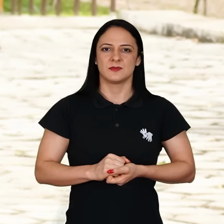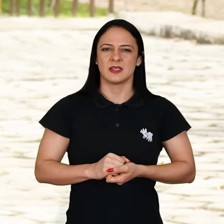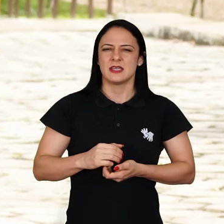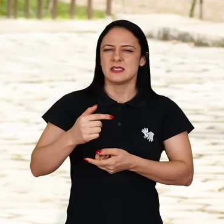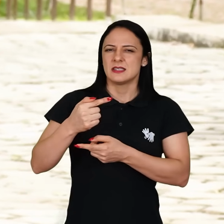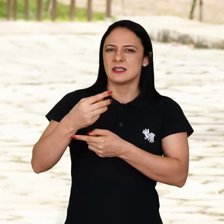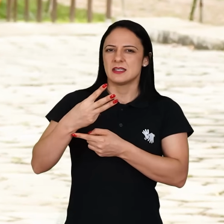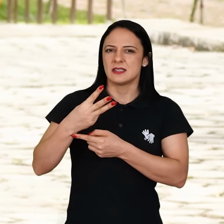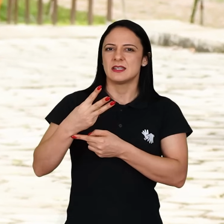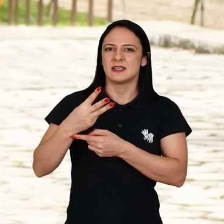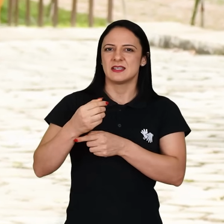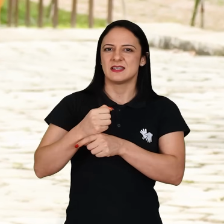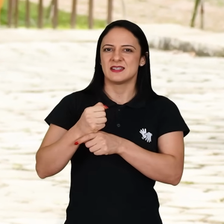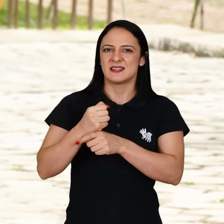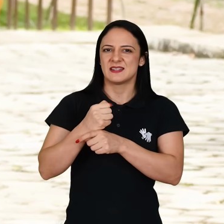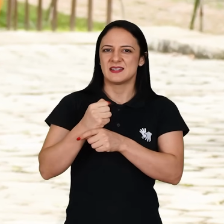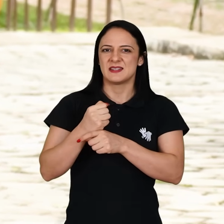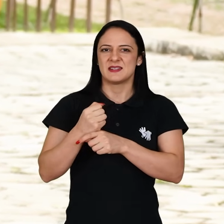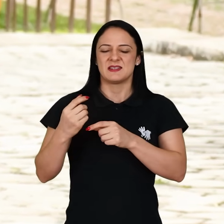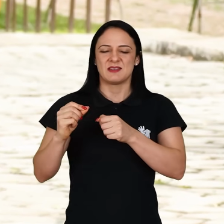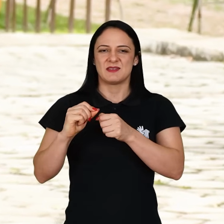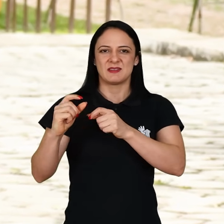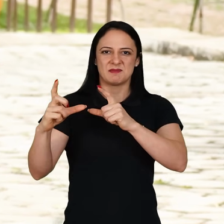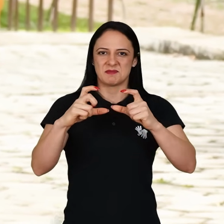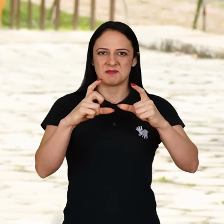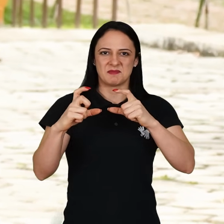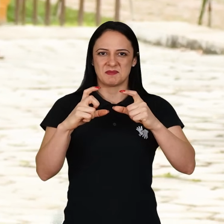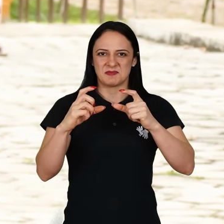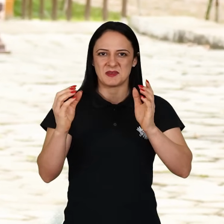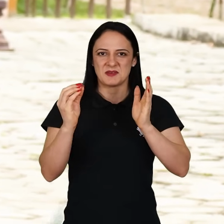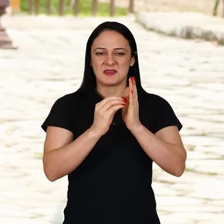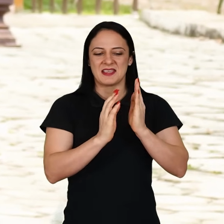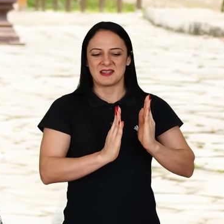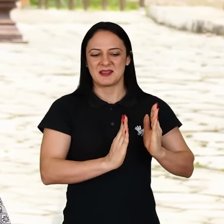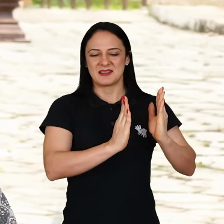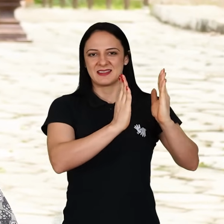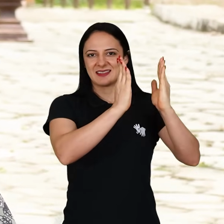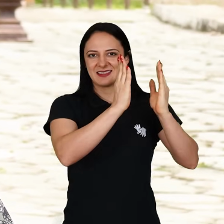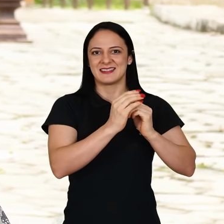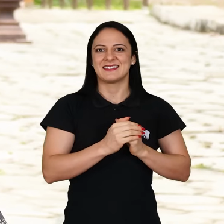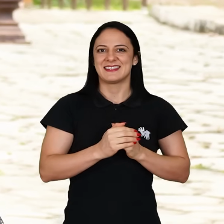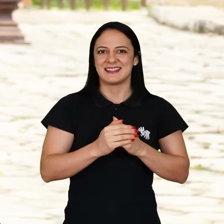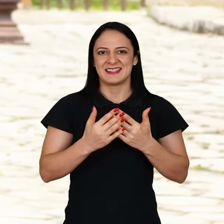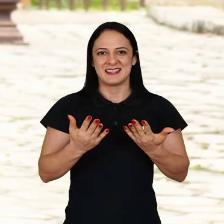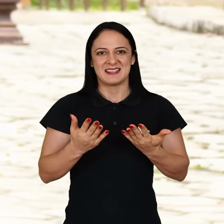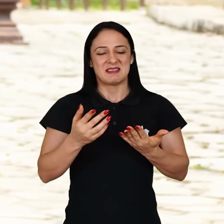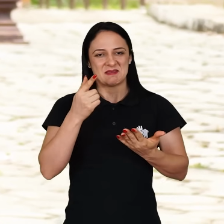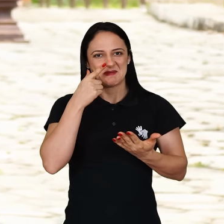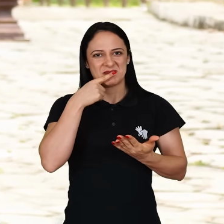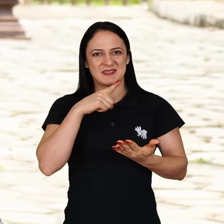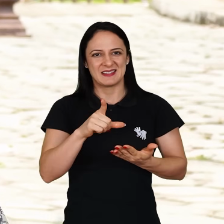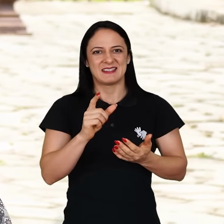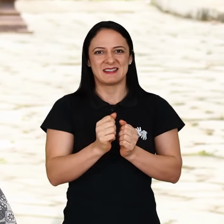Há 73 anos eu coloquei uma fotinho, tirei um retrato e coloquei ele na torre. E graças